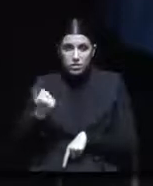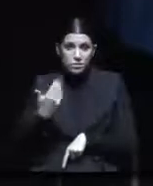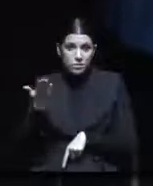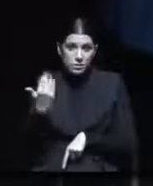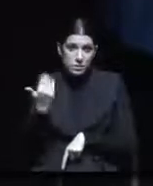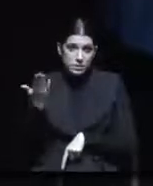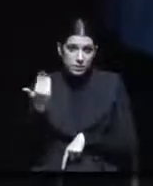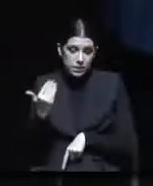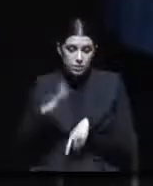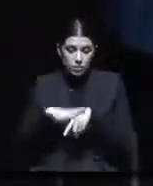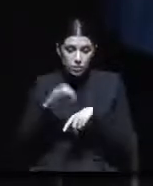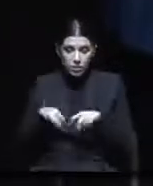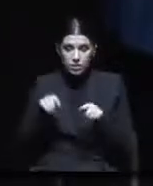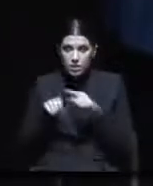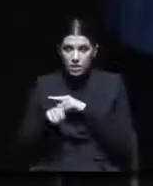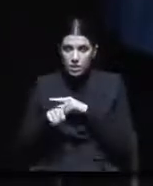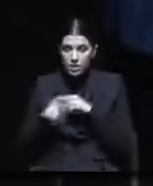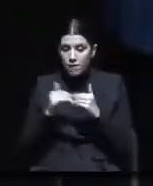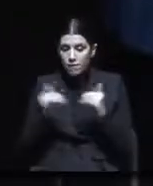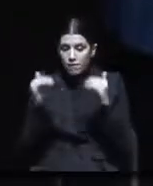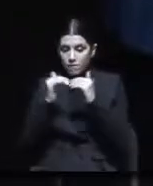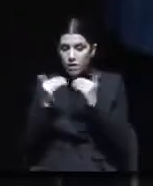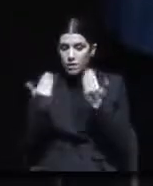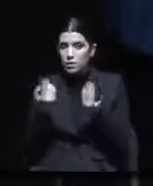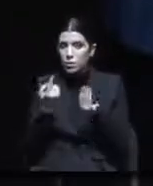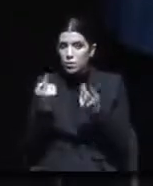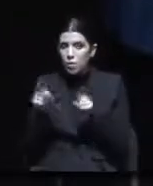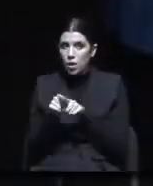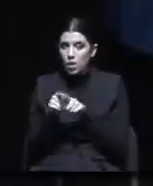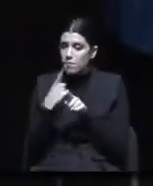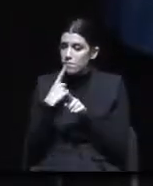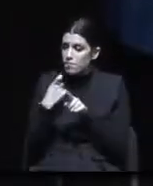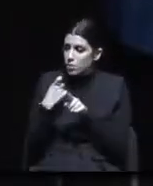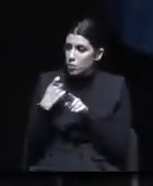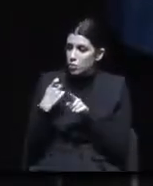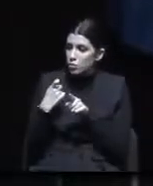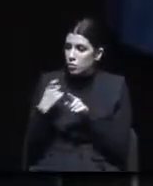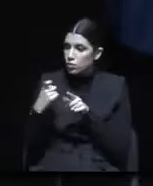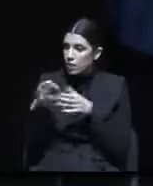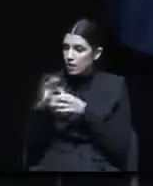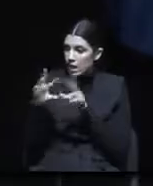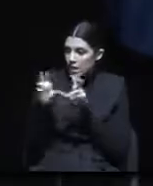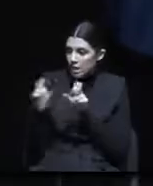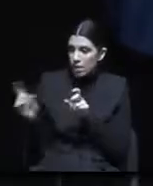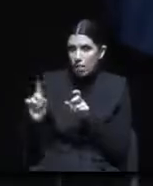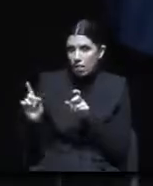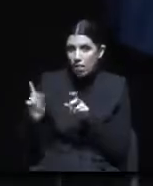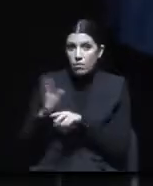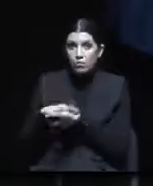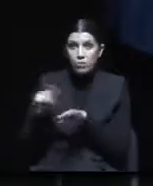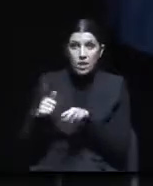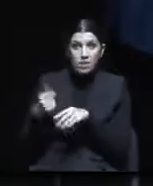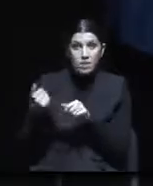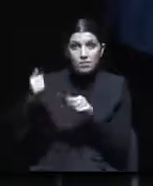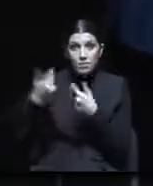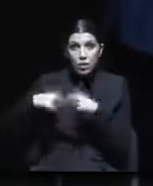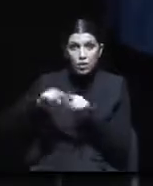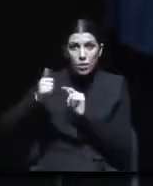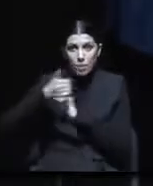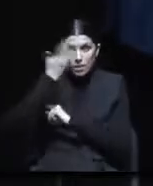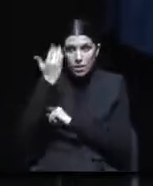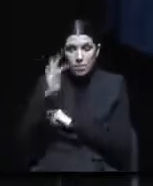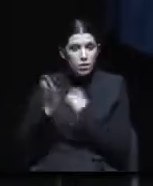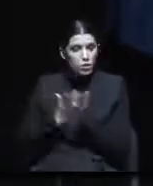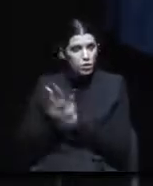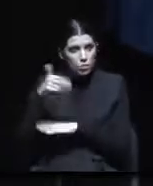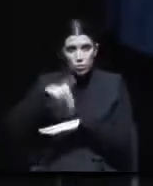cidade. Portanto, nesta fase acabamos por prescindir de colocar questões sobre o tema devido à reunião que tivemos de manhã, mas mantemos a